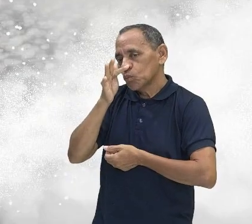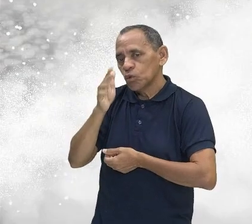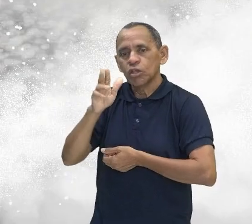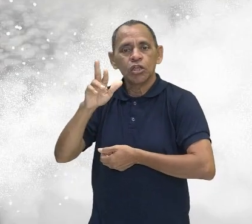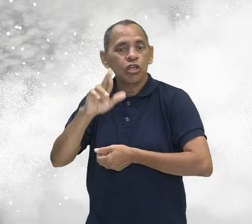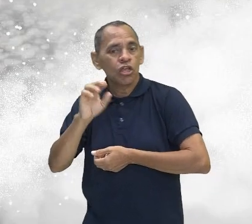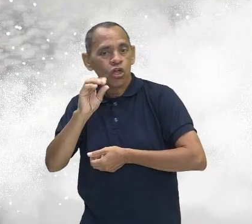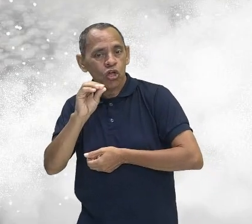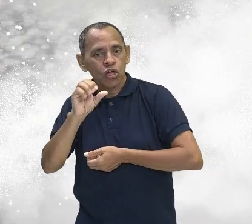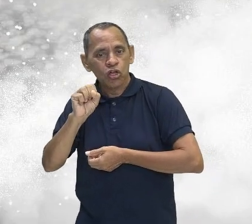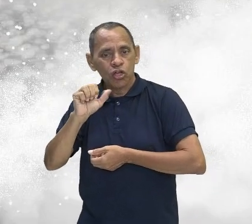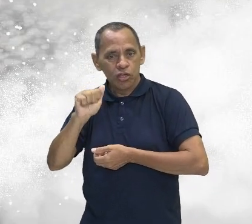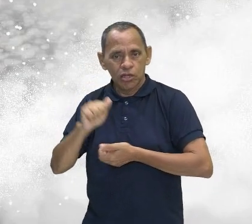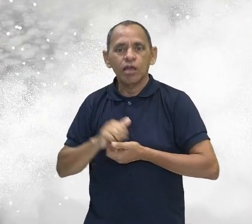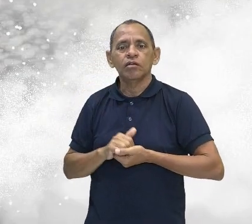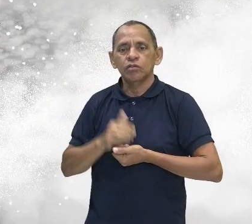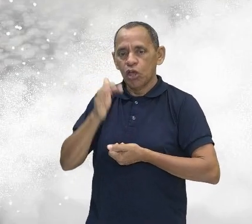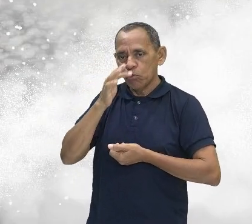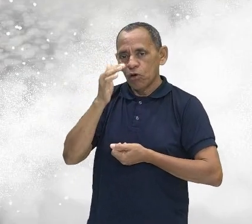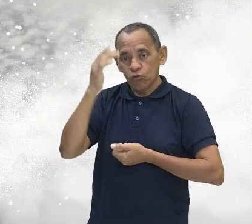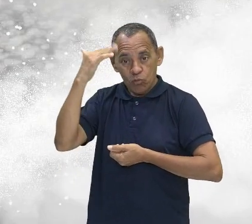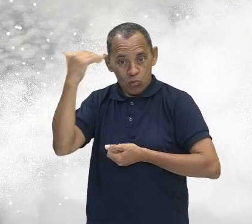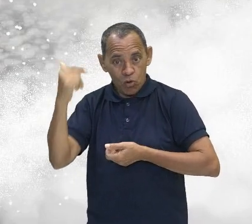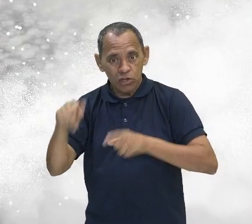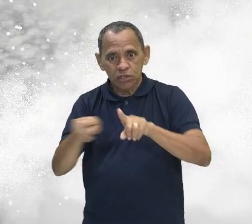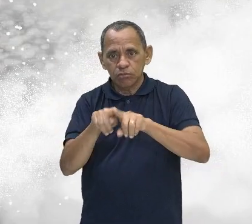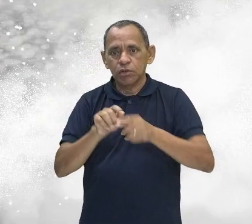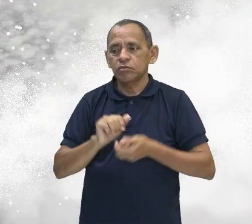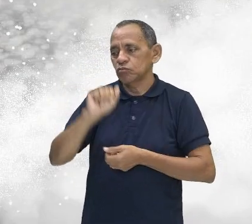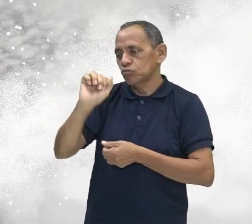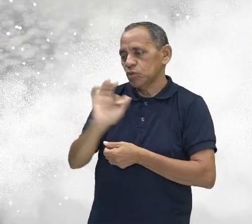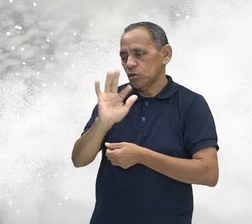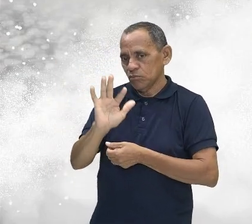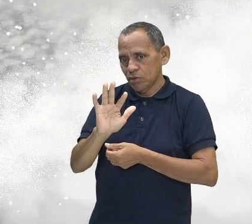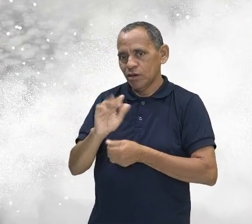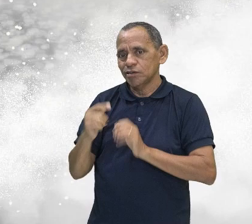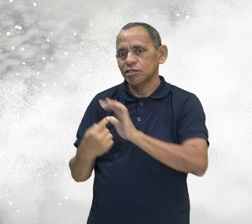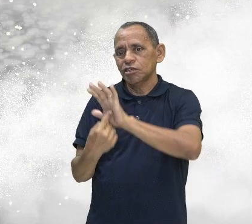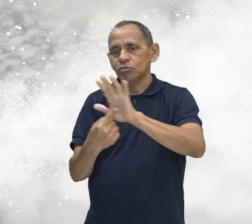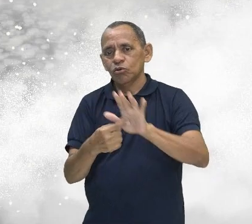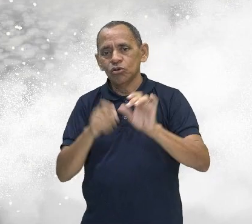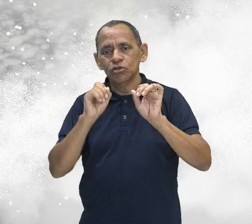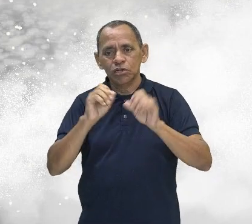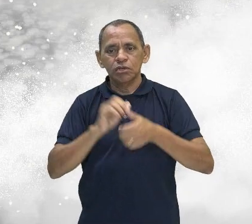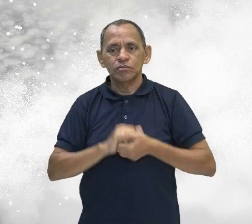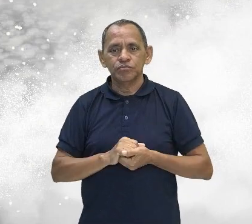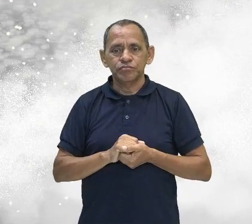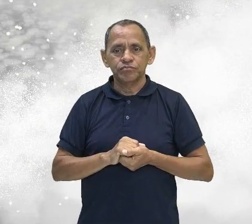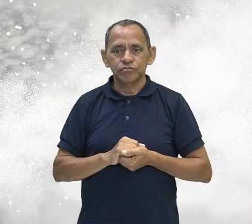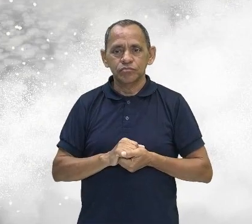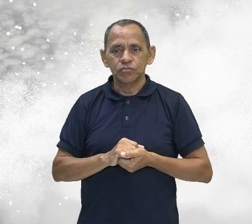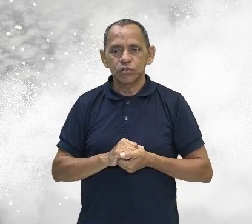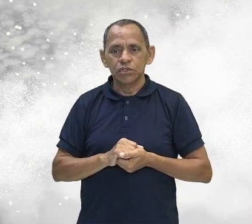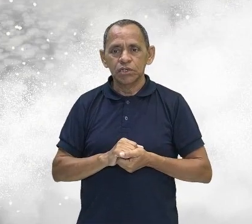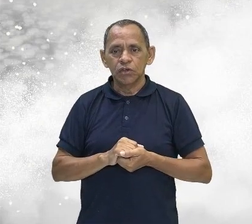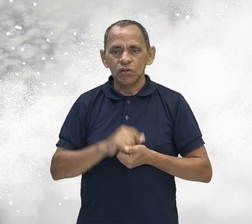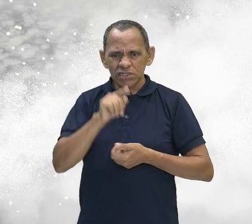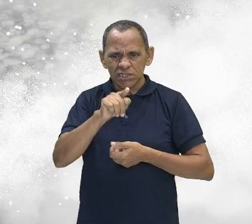flor bastante conhecida, é uma imagem bastante presente, né? Se você nunca viu uma